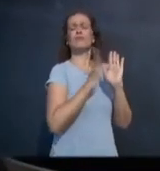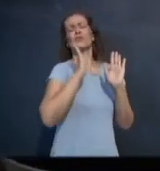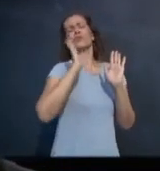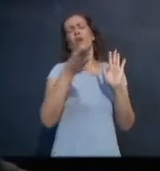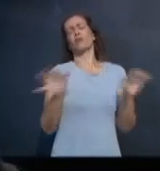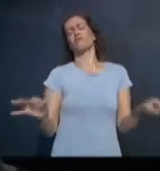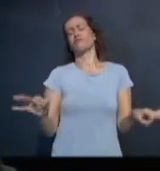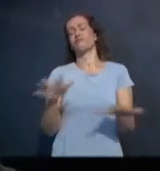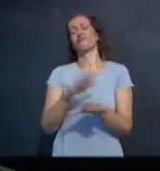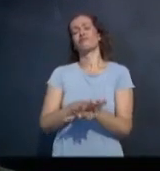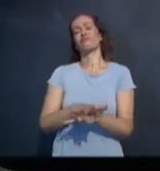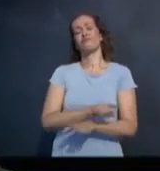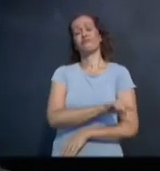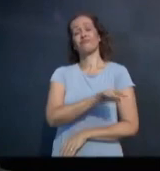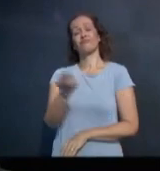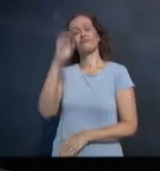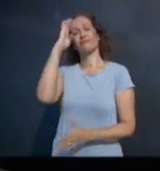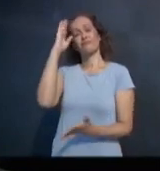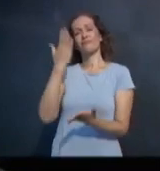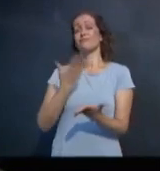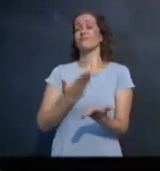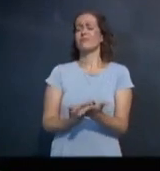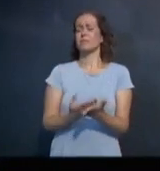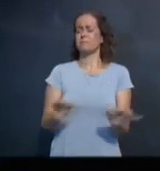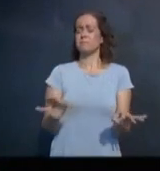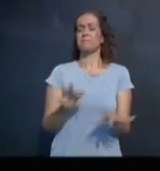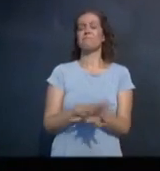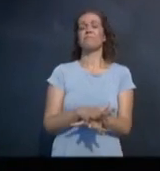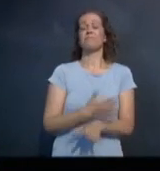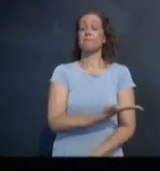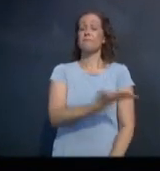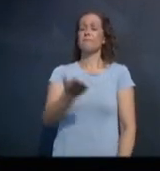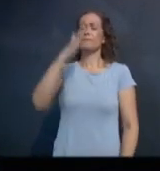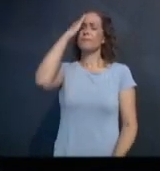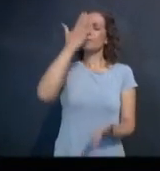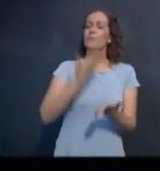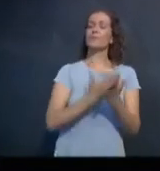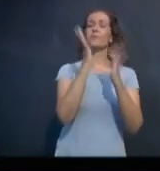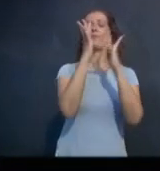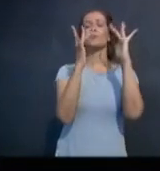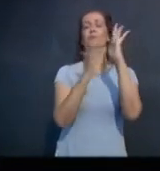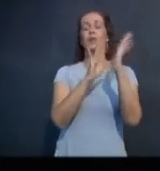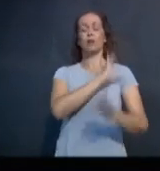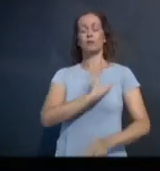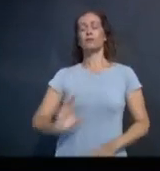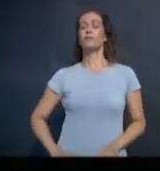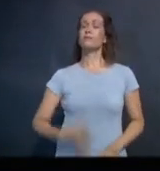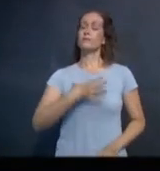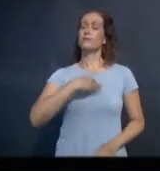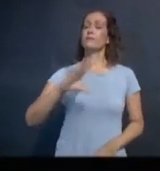Basta para você crer. Foi registrado para que creiais que Jesus é o Cristo, o Filho de Deus.